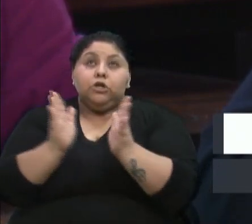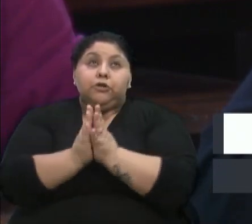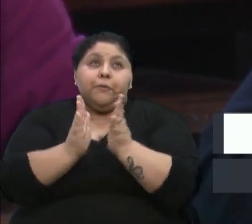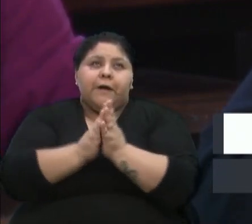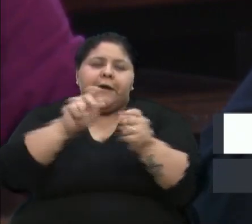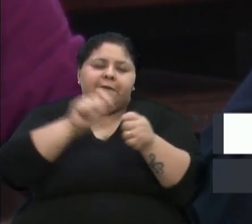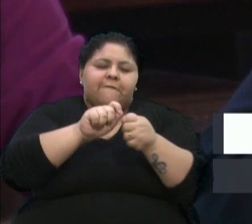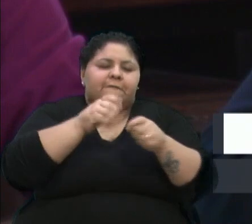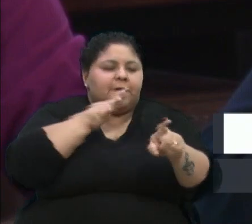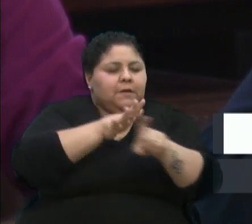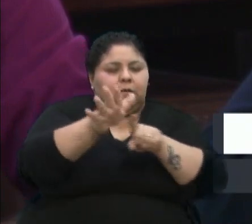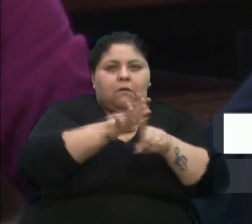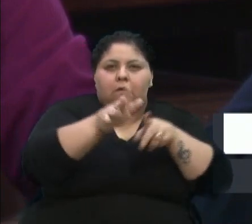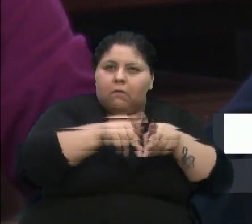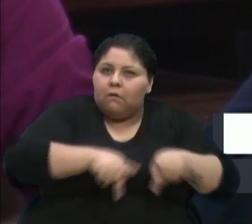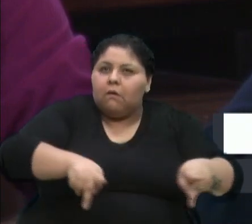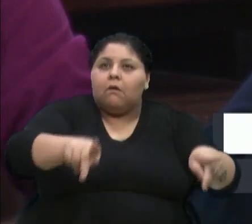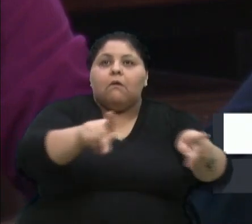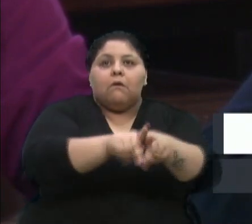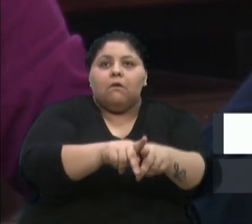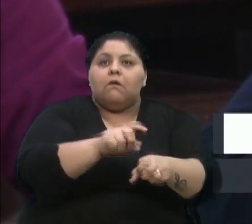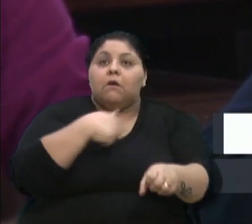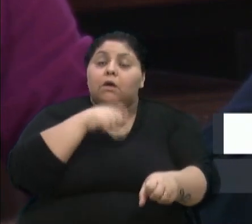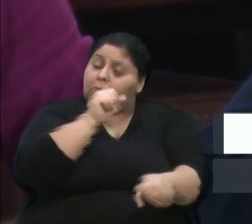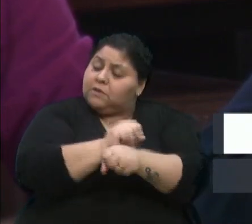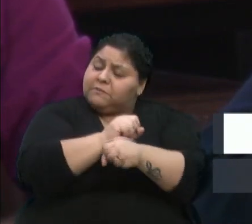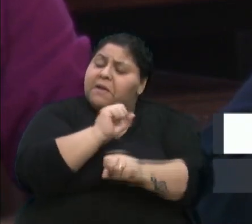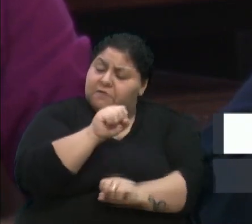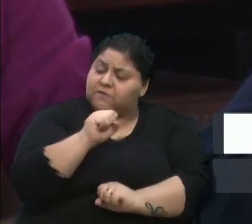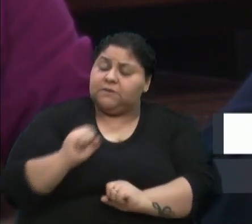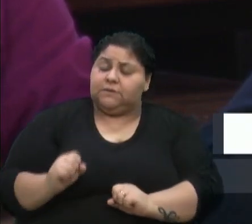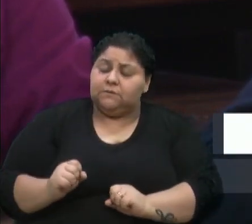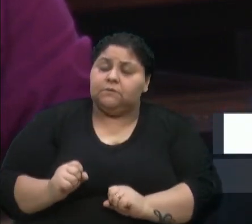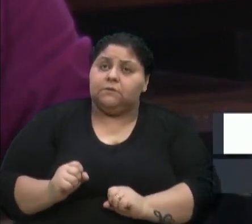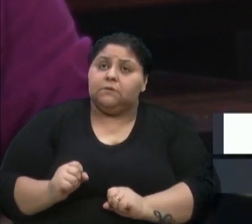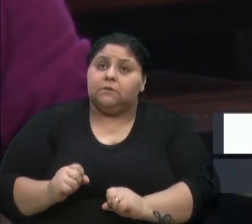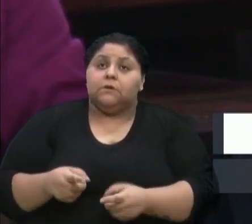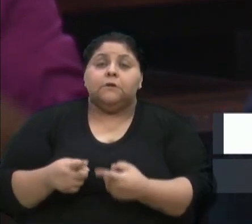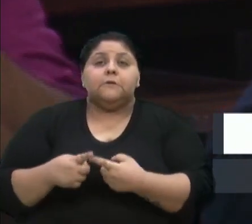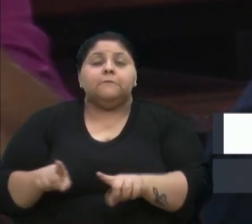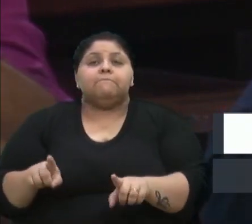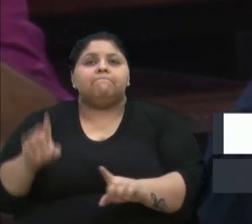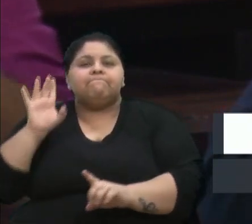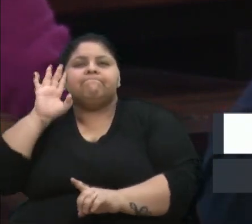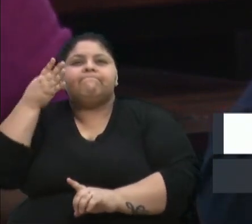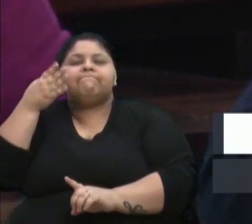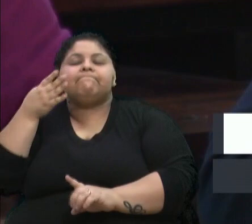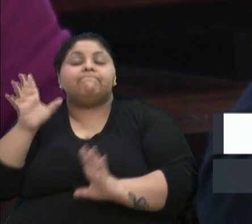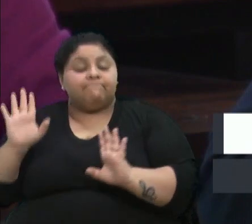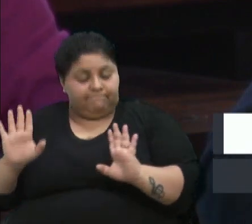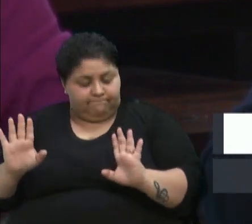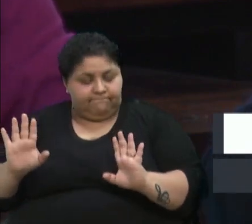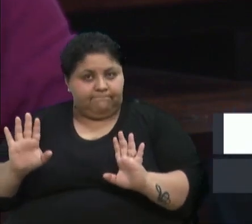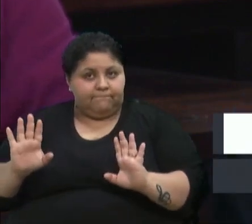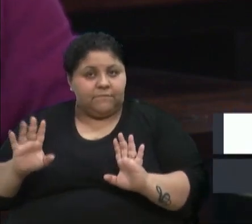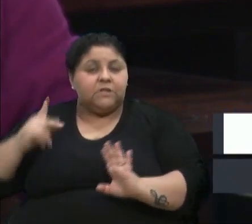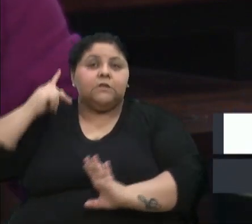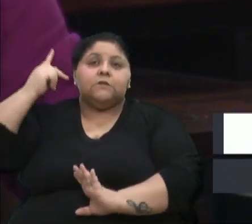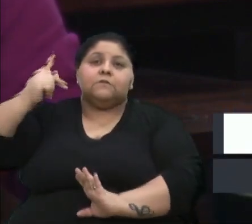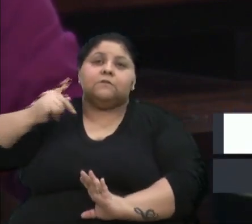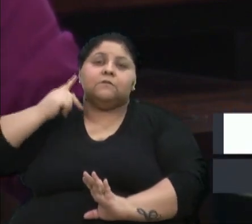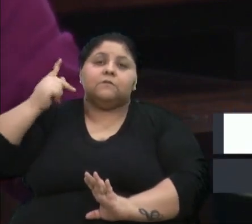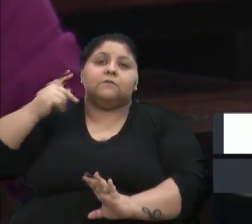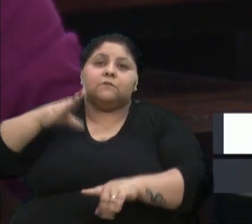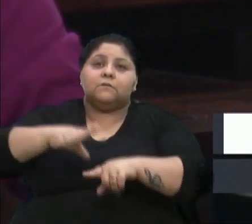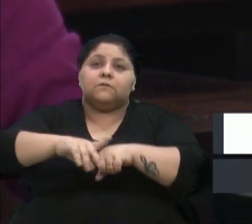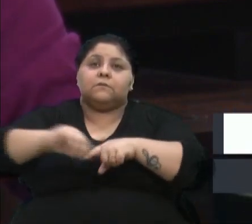população. Tomara. Isso eu espero que seja realizadas as demandas da população. Mas daí vai acontecer, sabe o seguinte? Os vereadores foram lá,